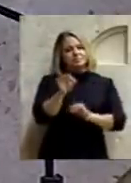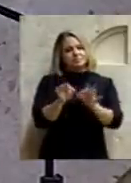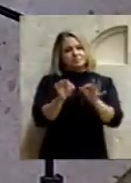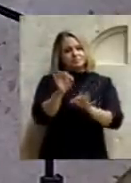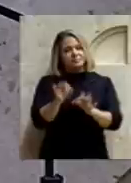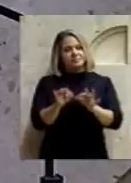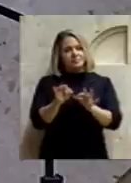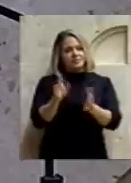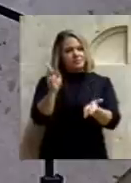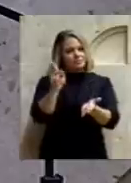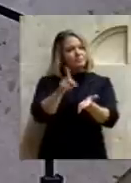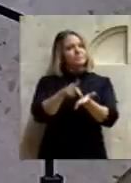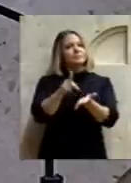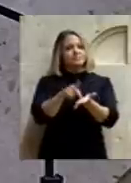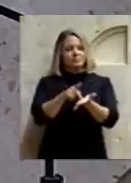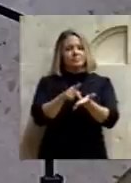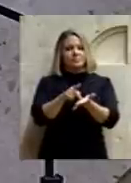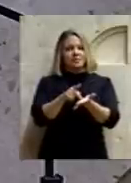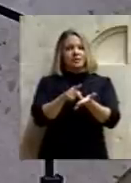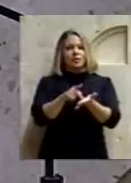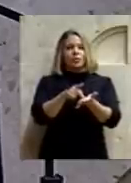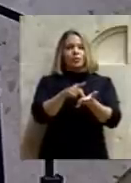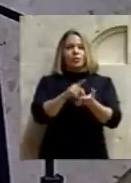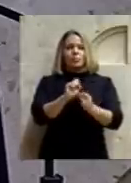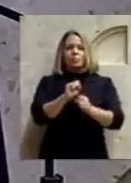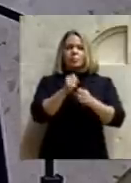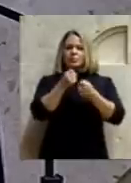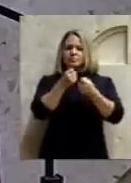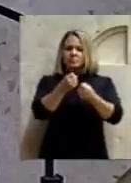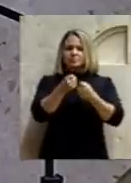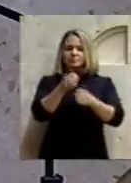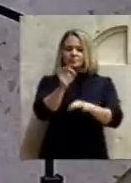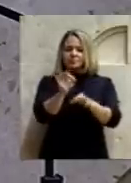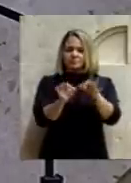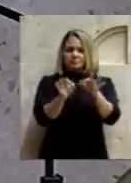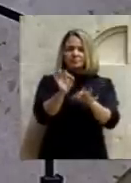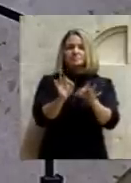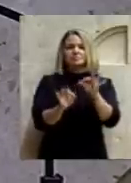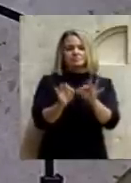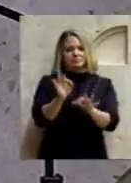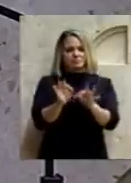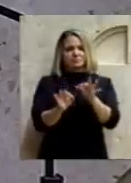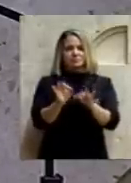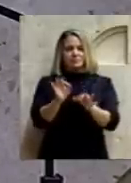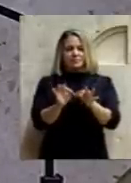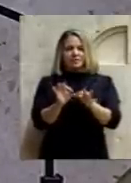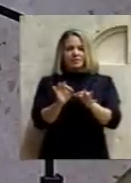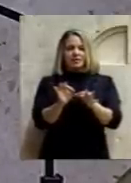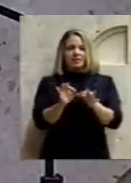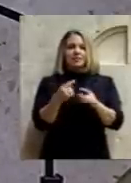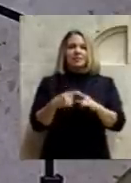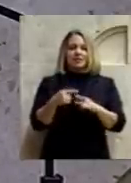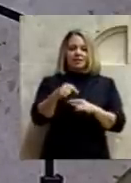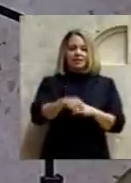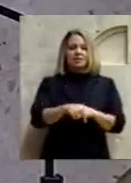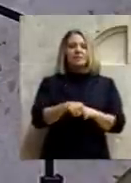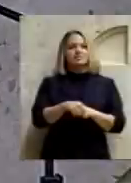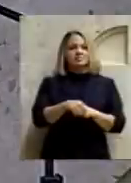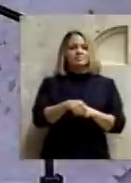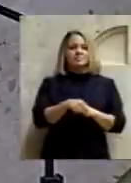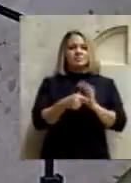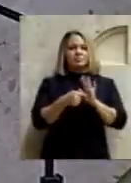mais precisamente, o poder judiciário, já que essa instituição